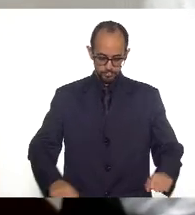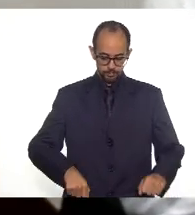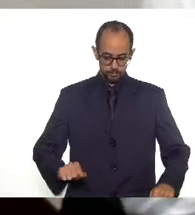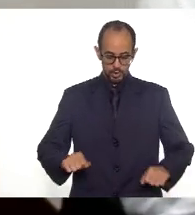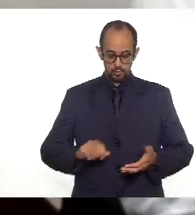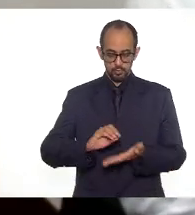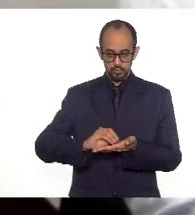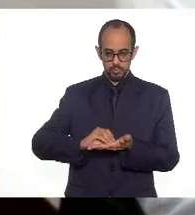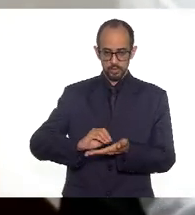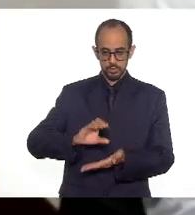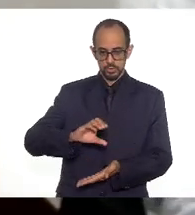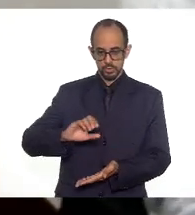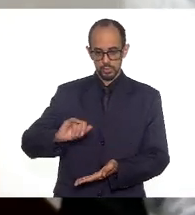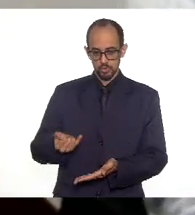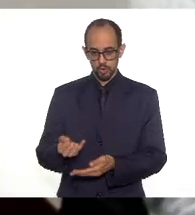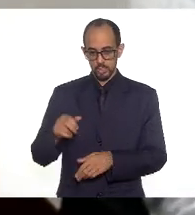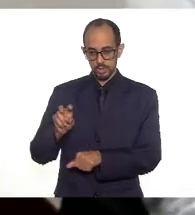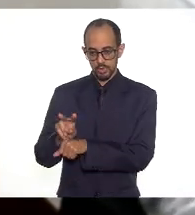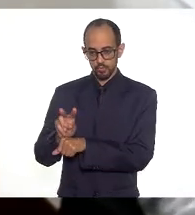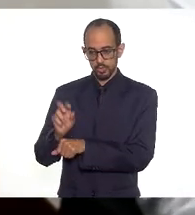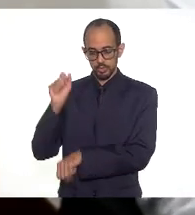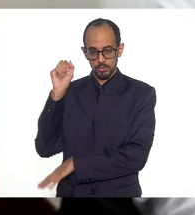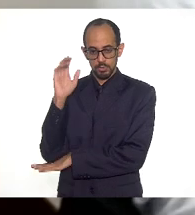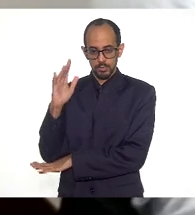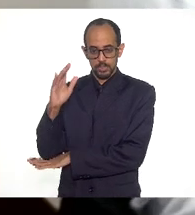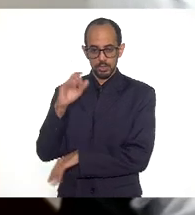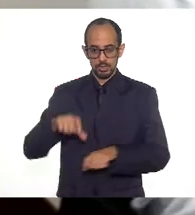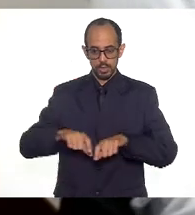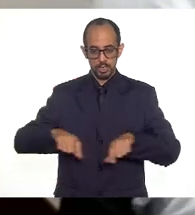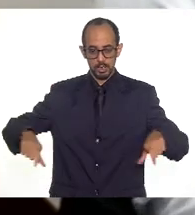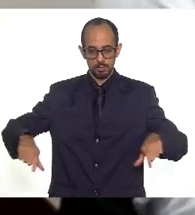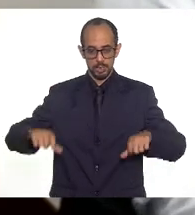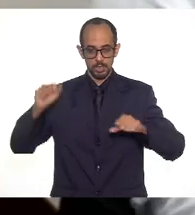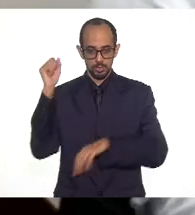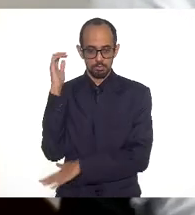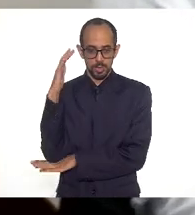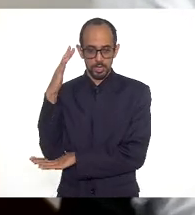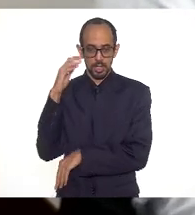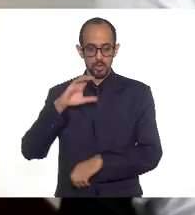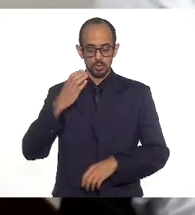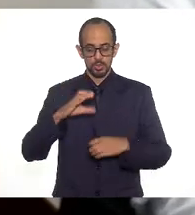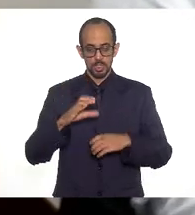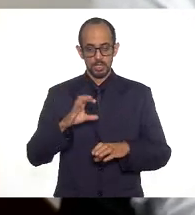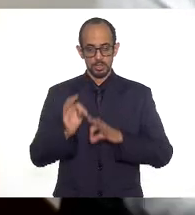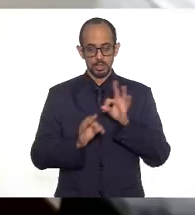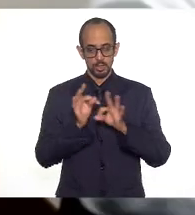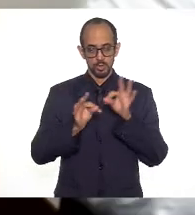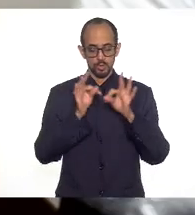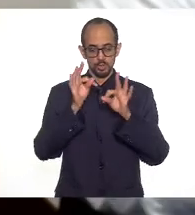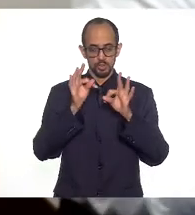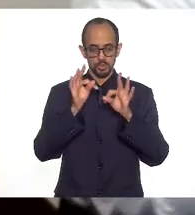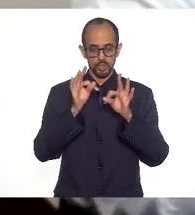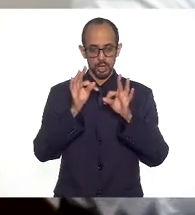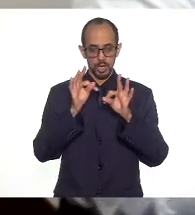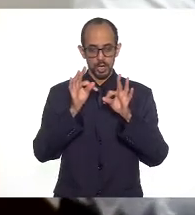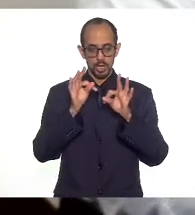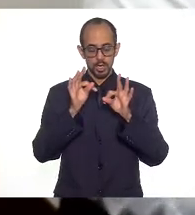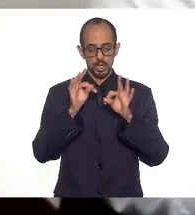comissões de Constituição, Justiça, de Defesa do Meio Ambiente, de Saneamento Ambiental, de Educação, sem tecnologias, perdão, de